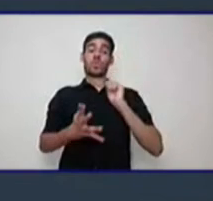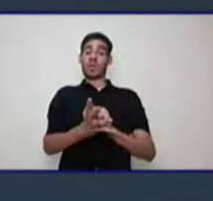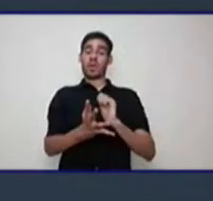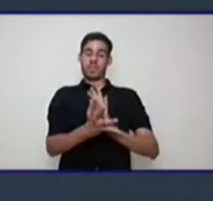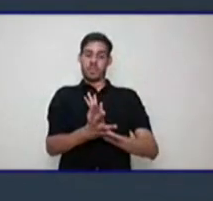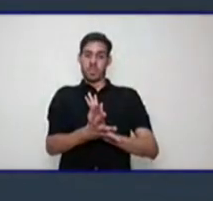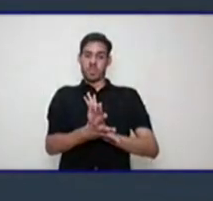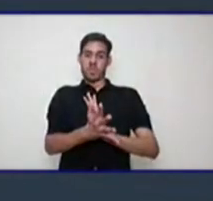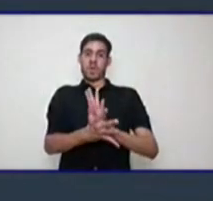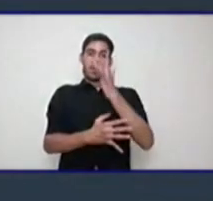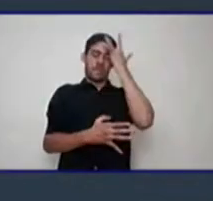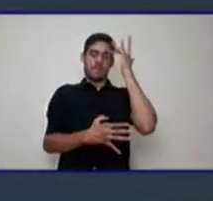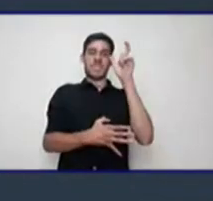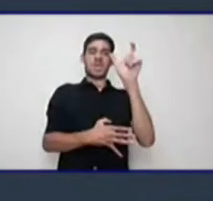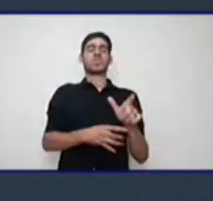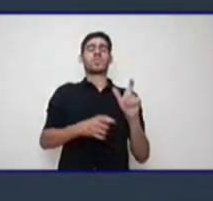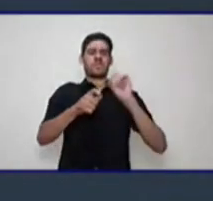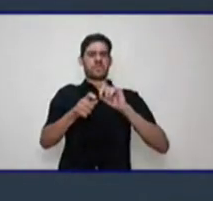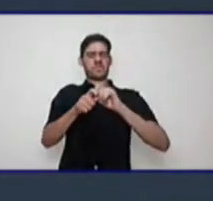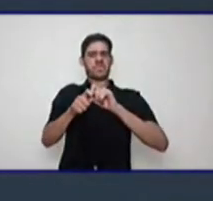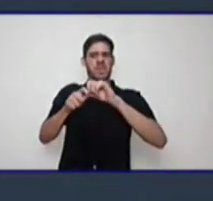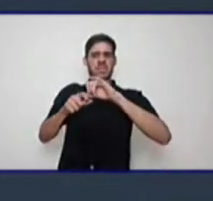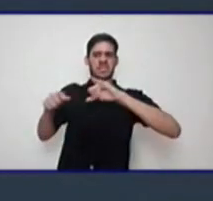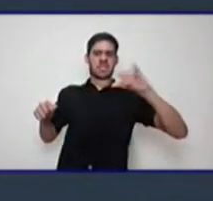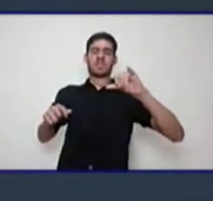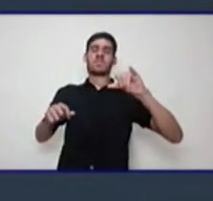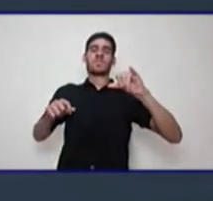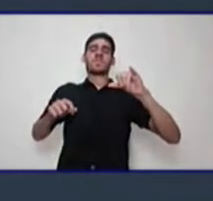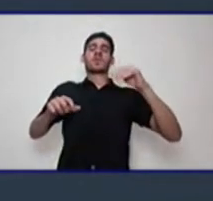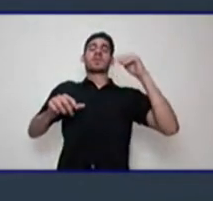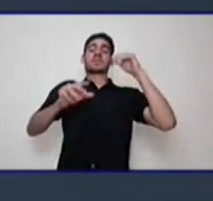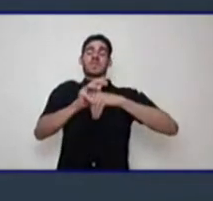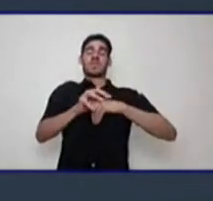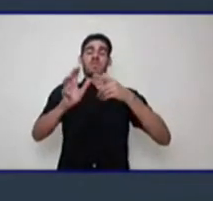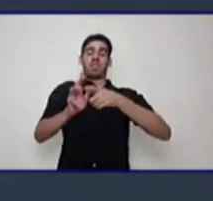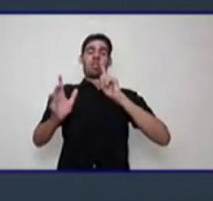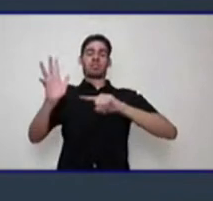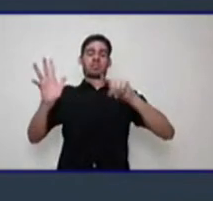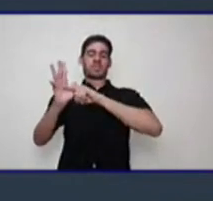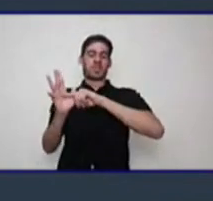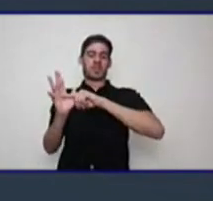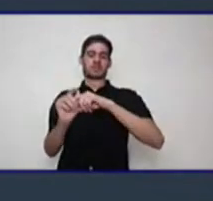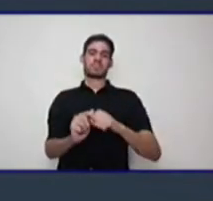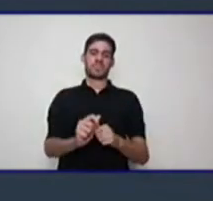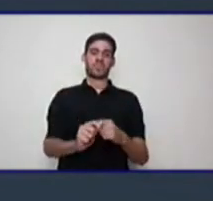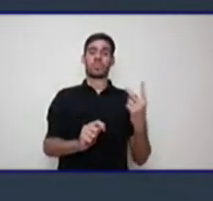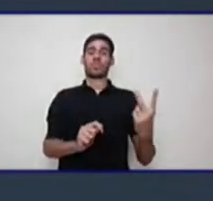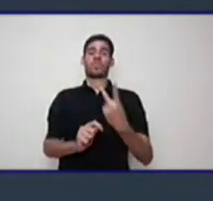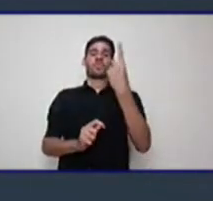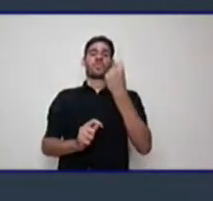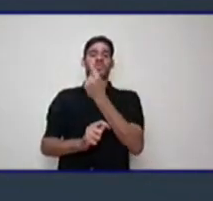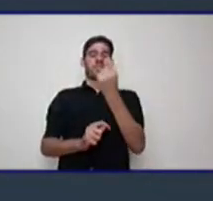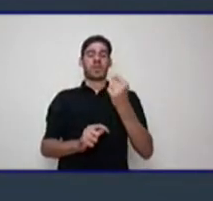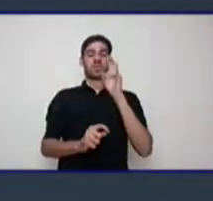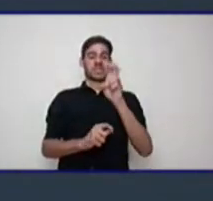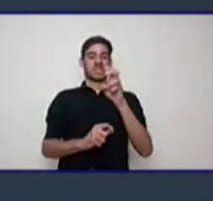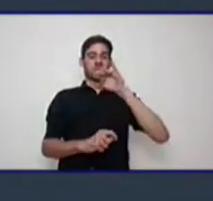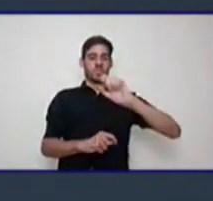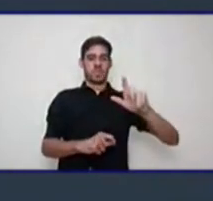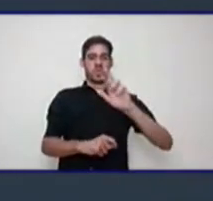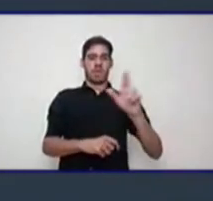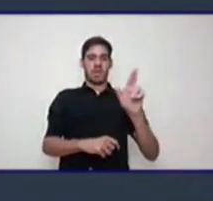ao agravado pela realização de propaganda eleitoral antecipada negativa no valor de R$ 5.000,